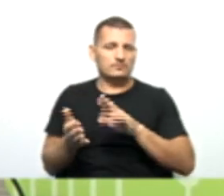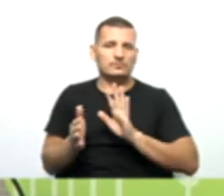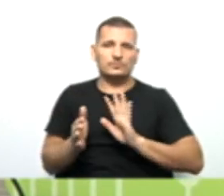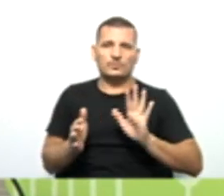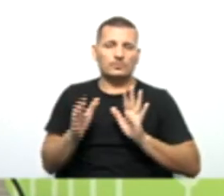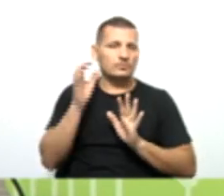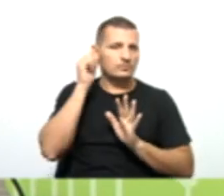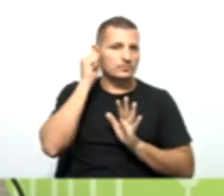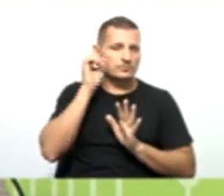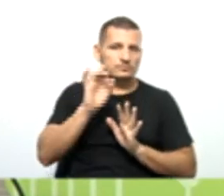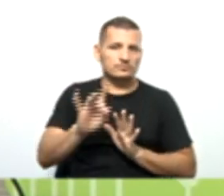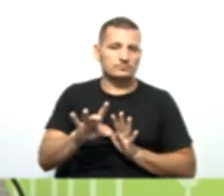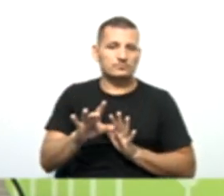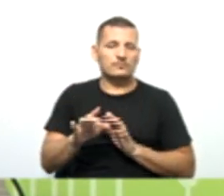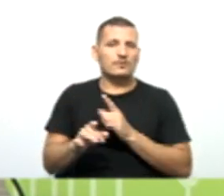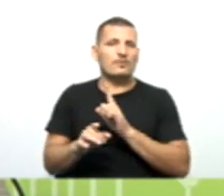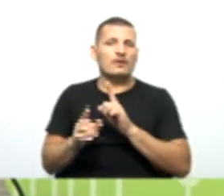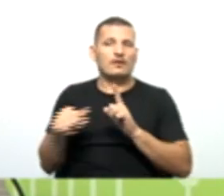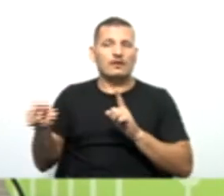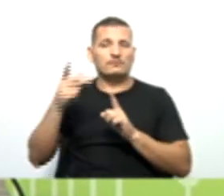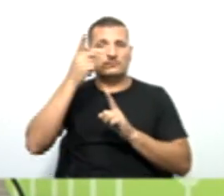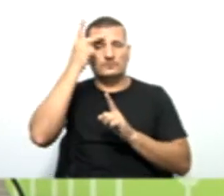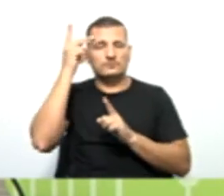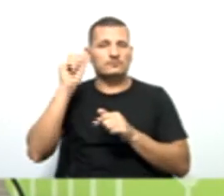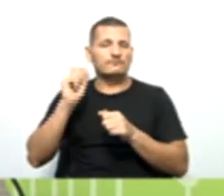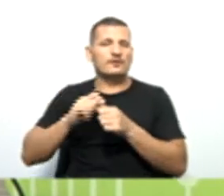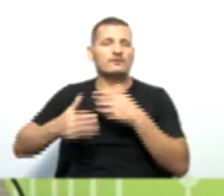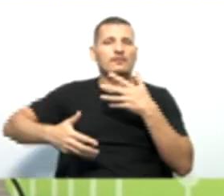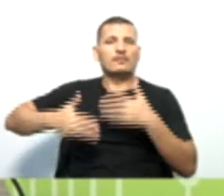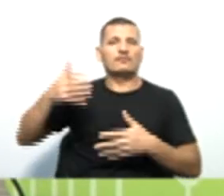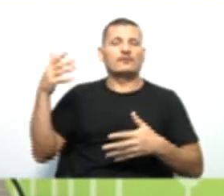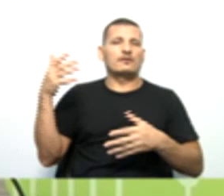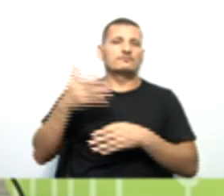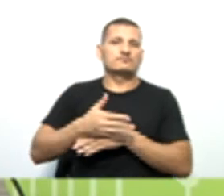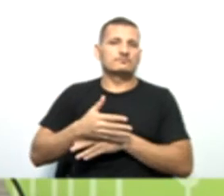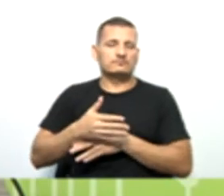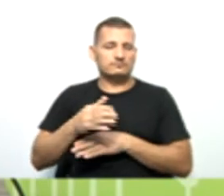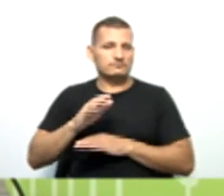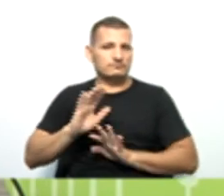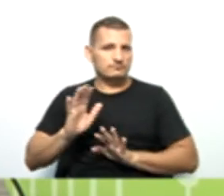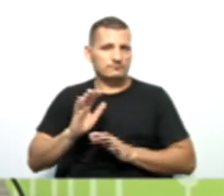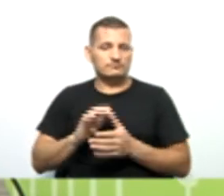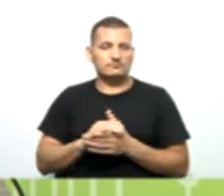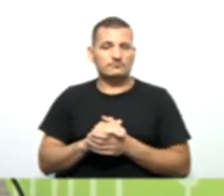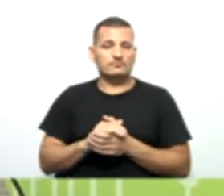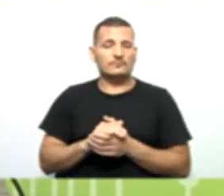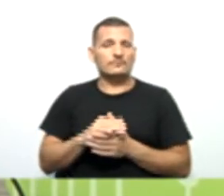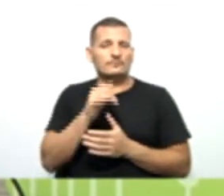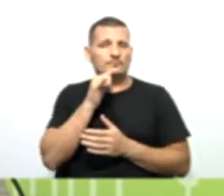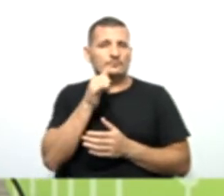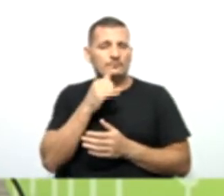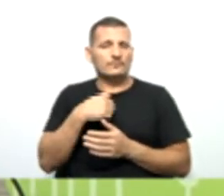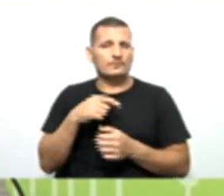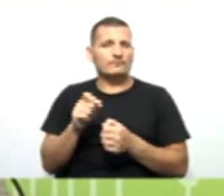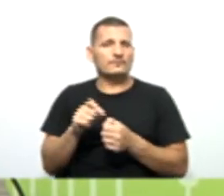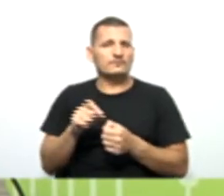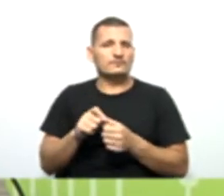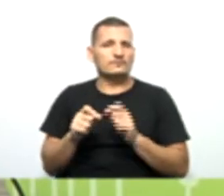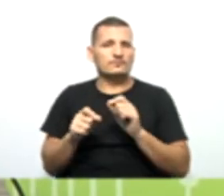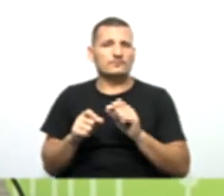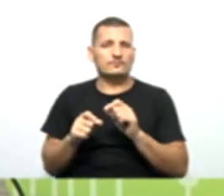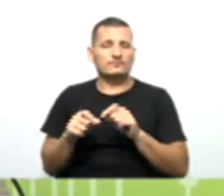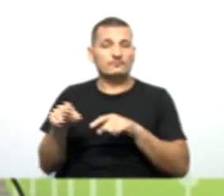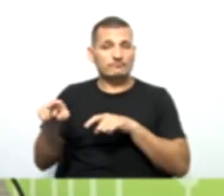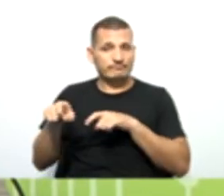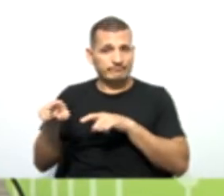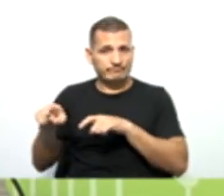ouvir. Não deixar que essas pessoas façam interferência ou queiram executar. Então, se a gente vai fazer aquisição lá da nossa cooperativa agrícola,